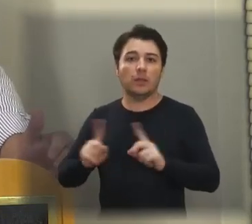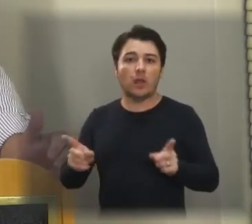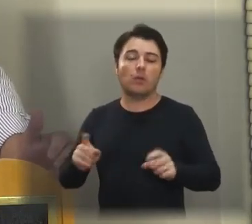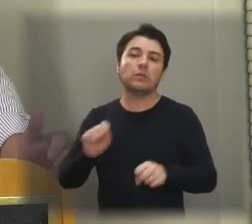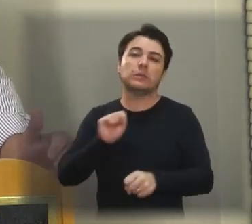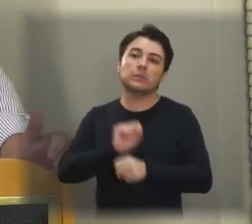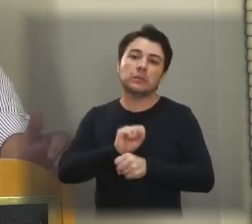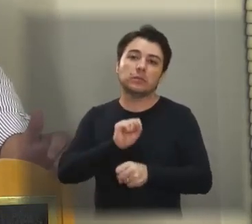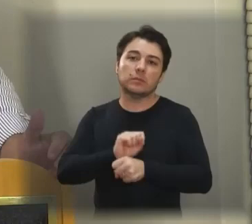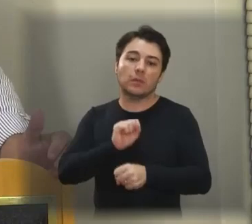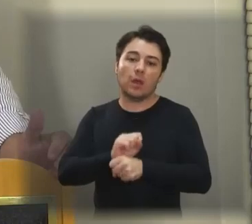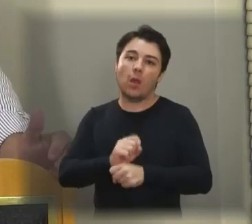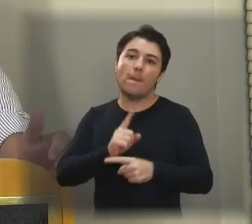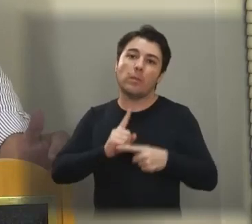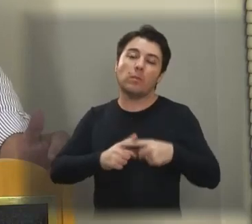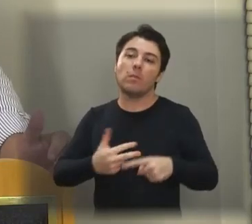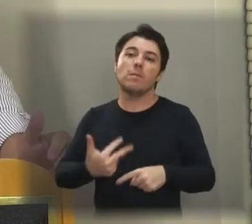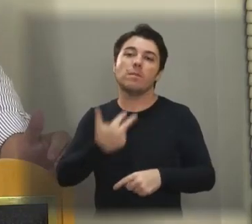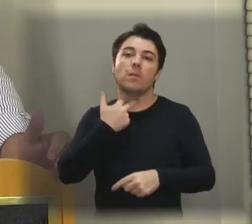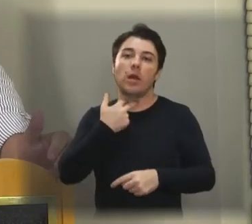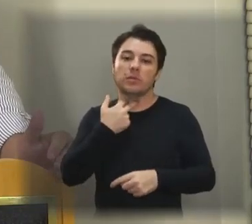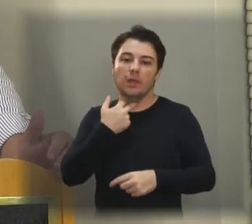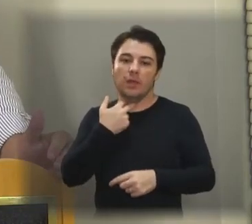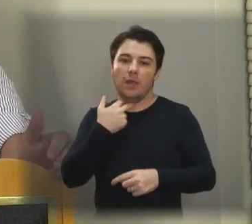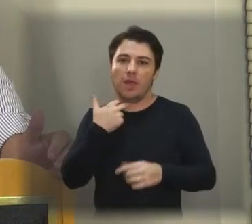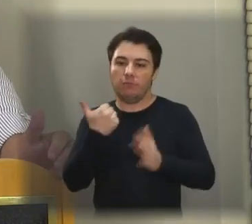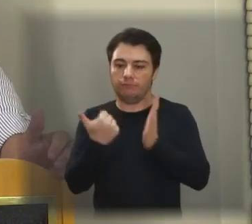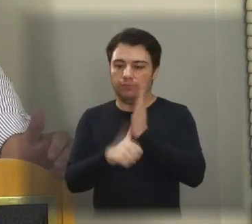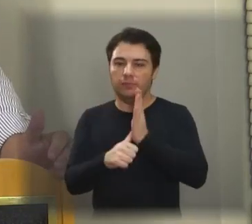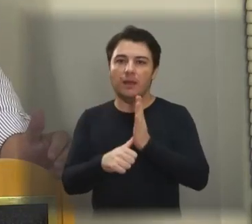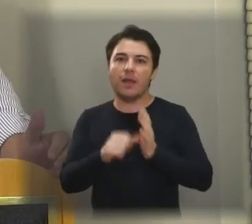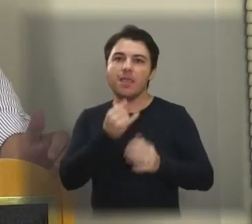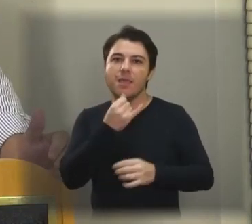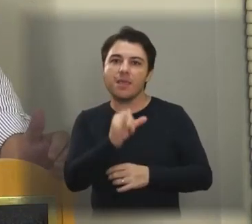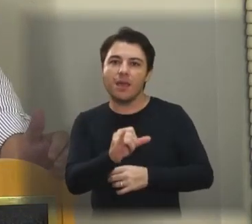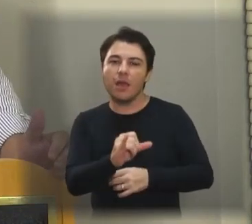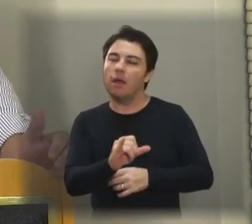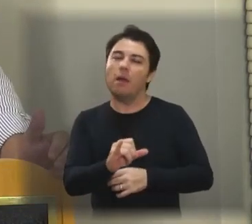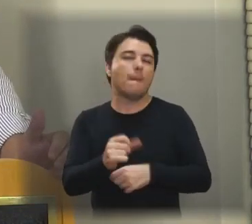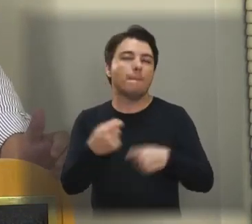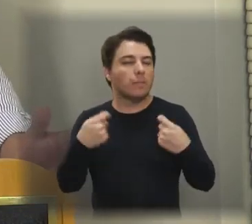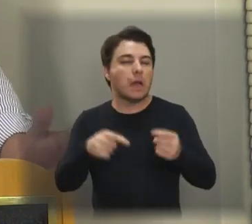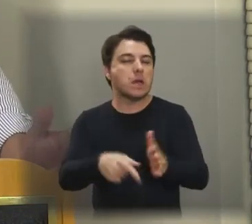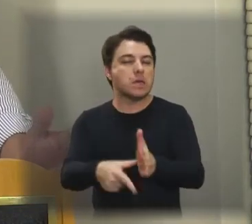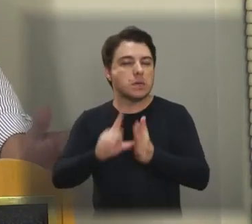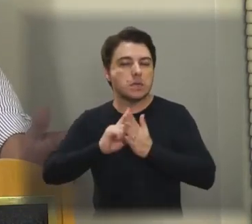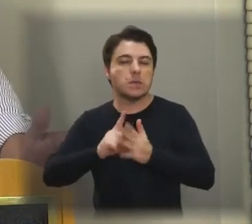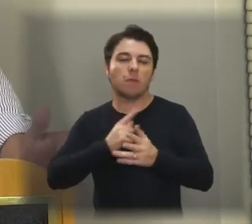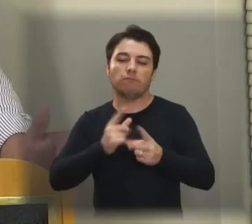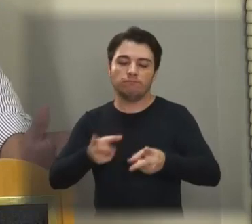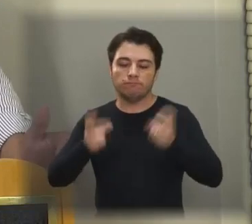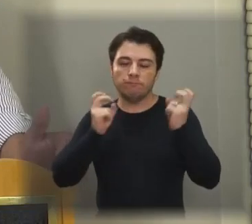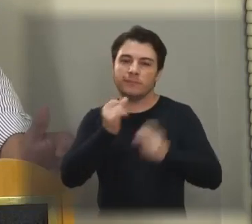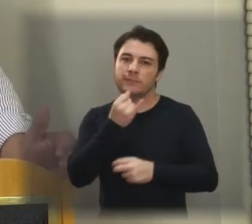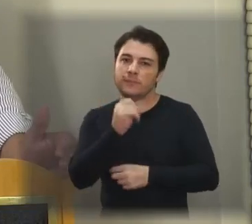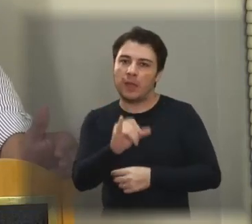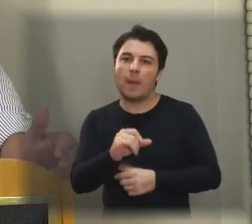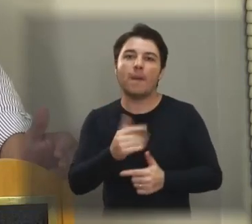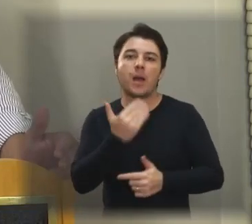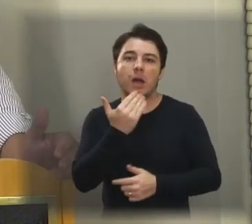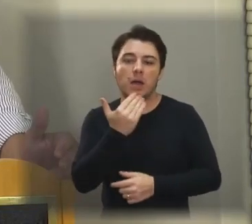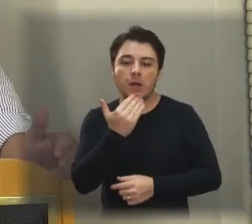aguardar e que pressionar que a gente não pode ligar sem fazer uma expressão antes nós temos que identificar o possível defeito às vezes não identifica mas